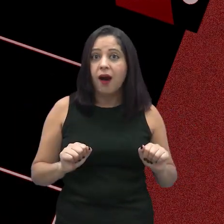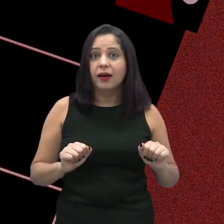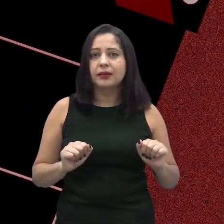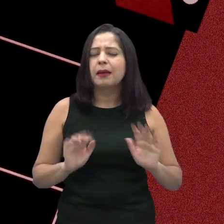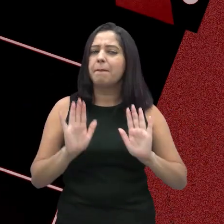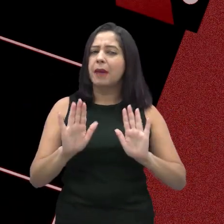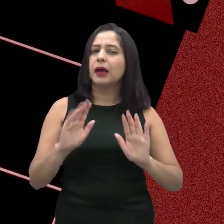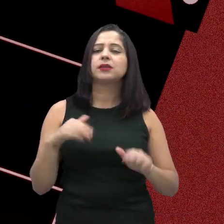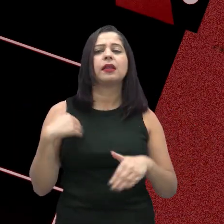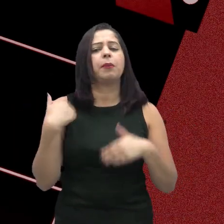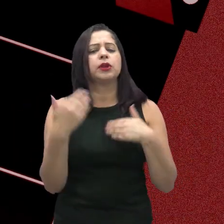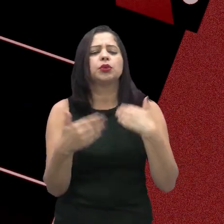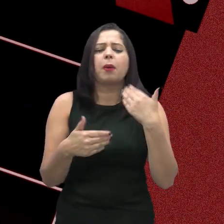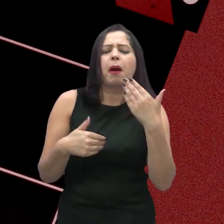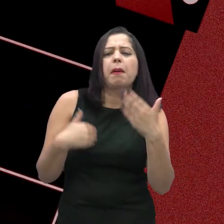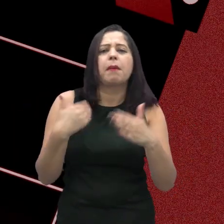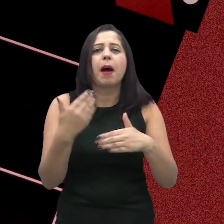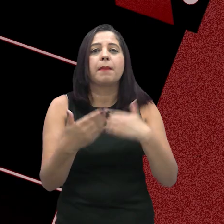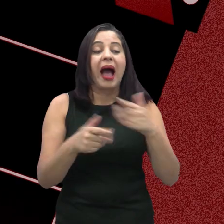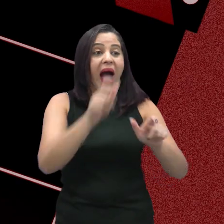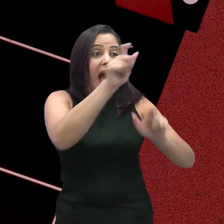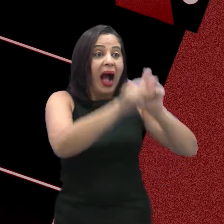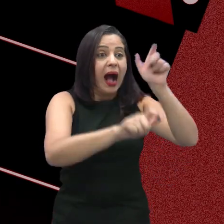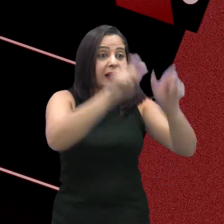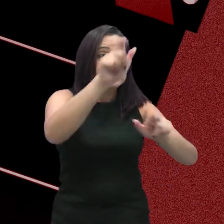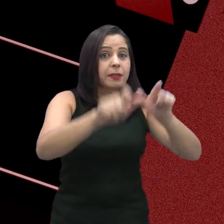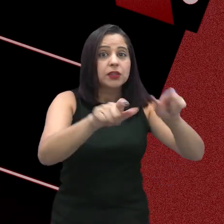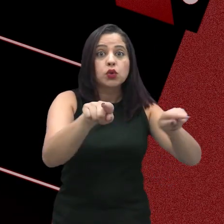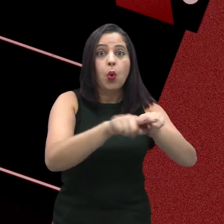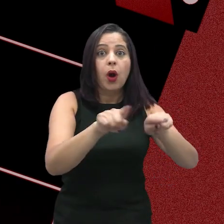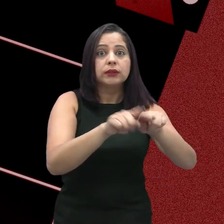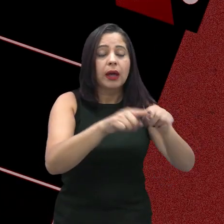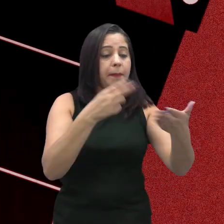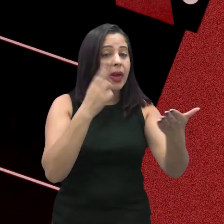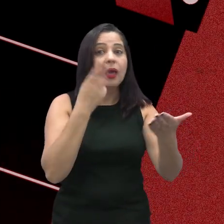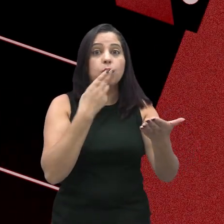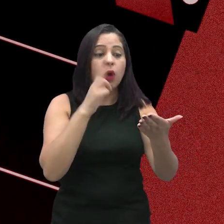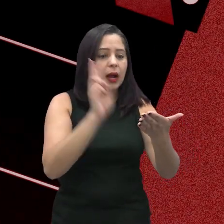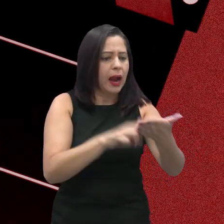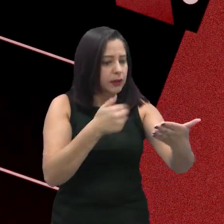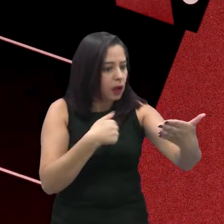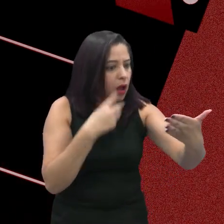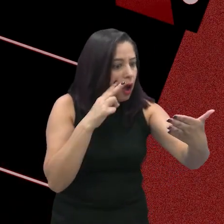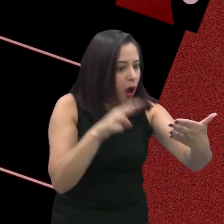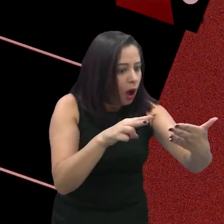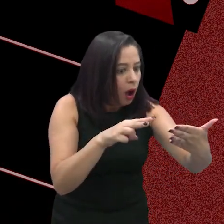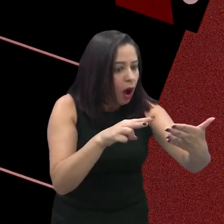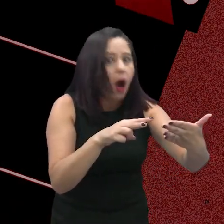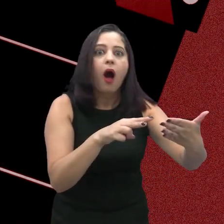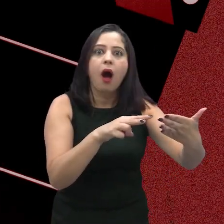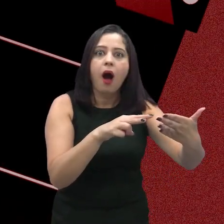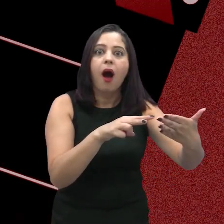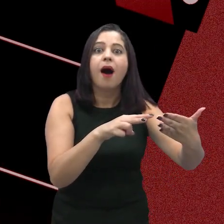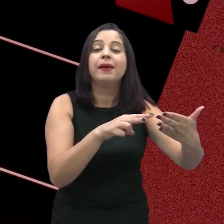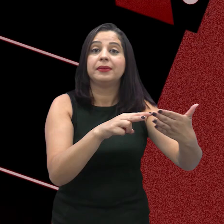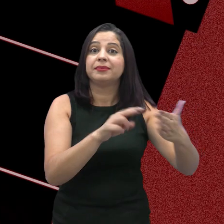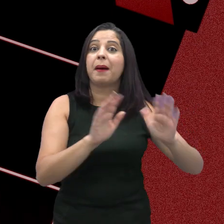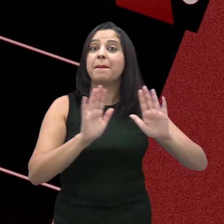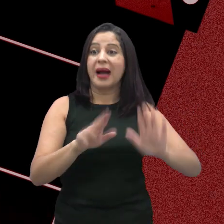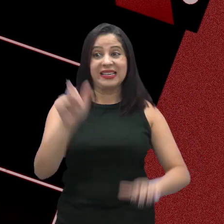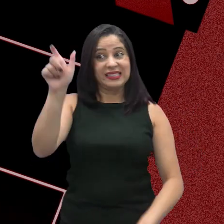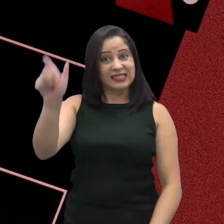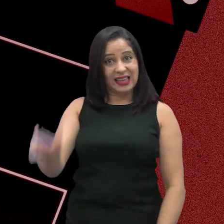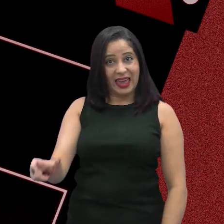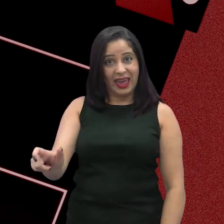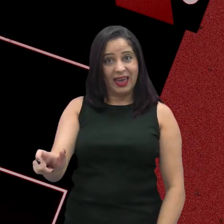passar dos meses, outras pessoas da vizinhança também começaram a receber essas cartas, de mesmo teor. A Rose, então,